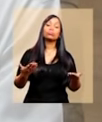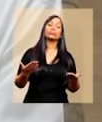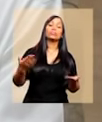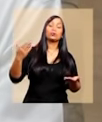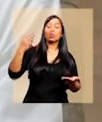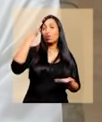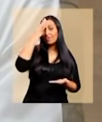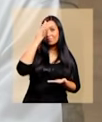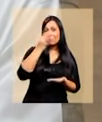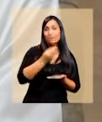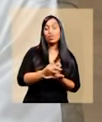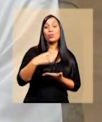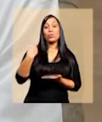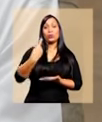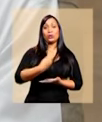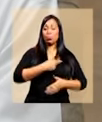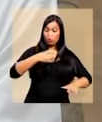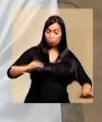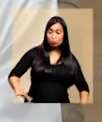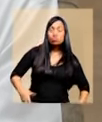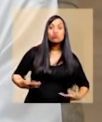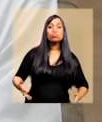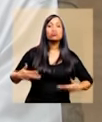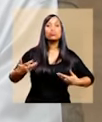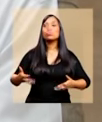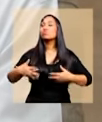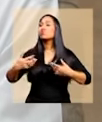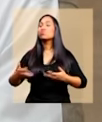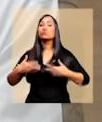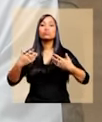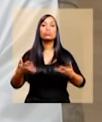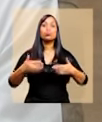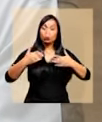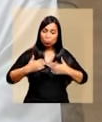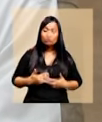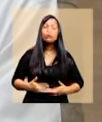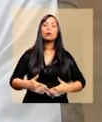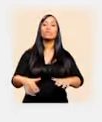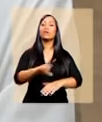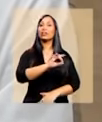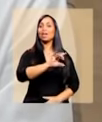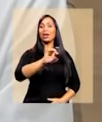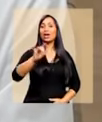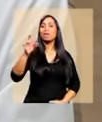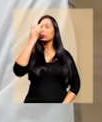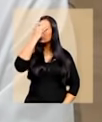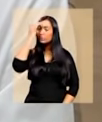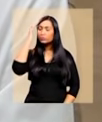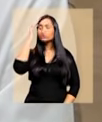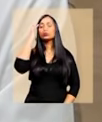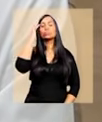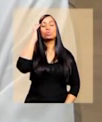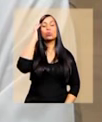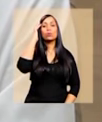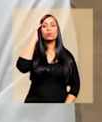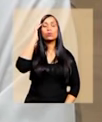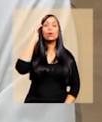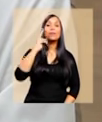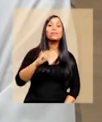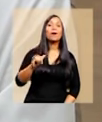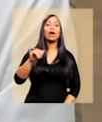E a fé é o que nos movimenta, nos sustenta, que nos alavanca. Cada um vai